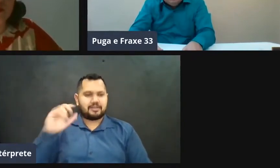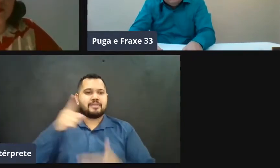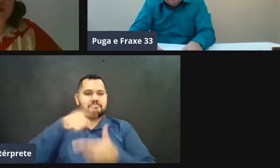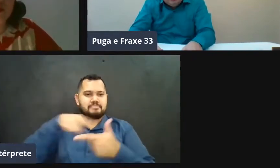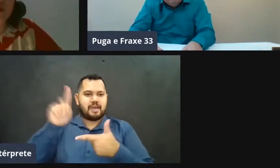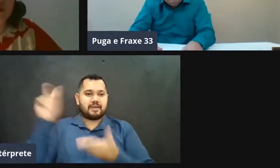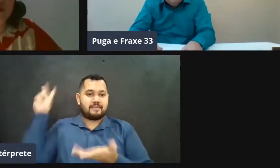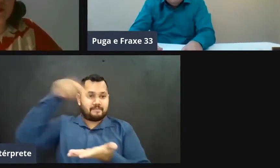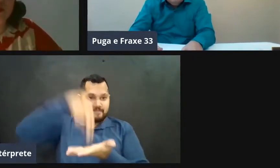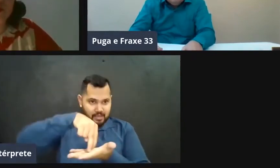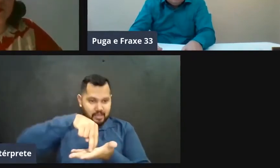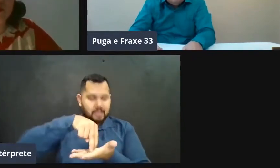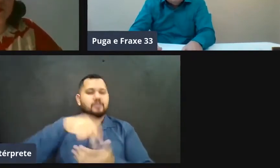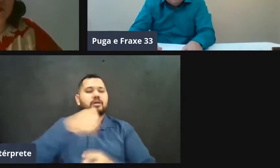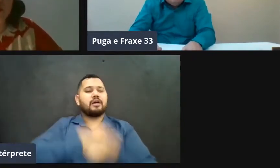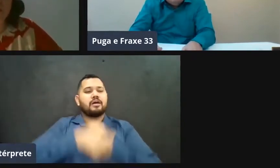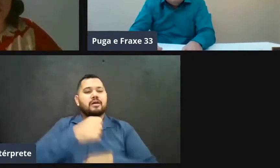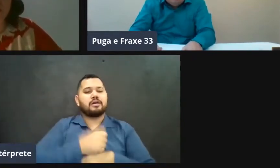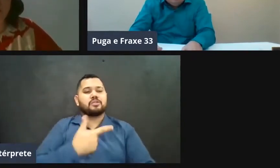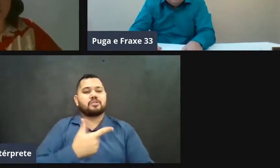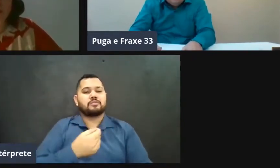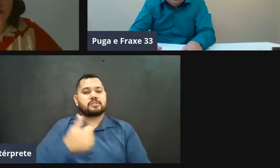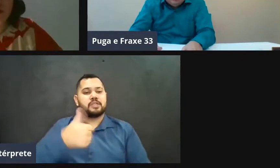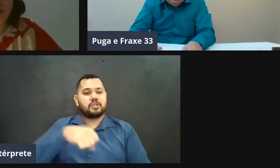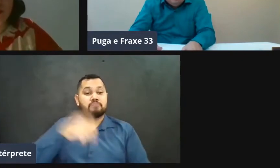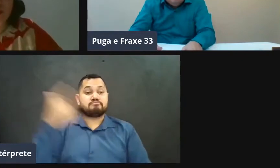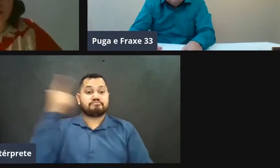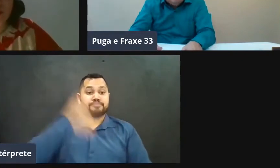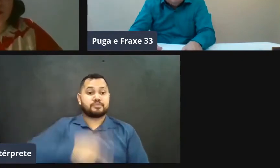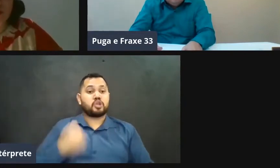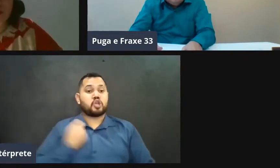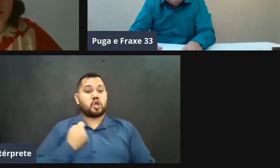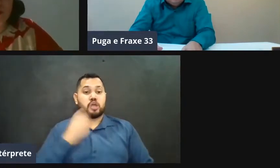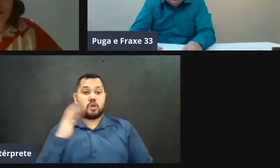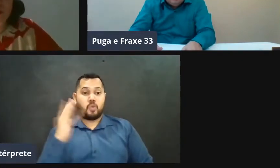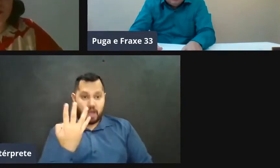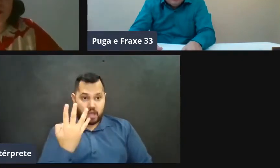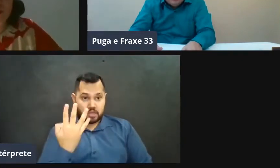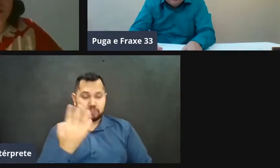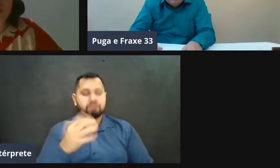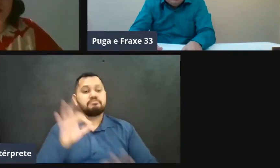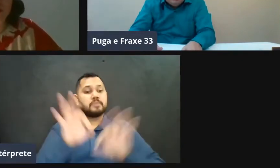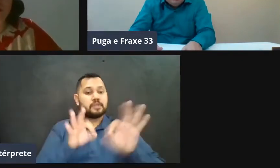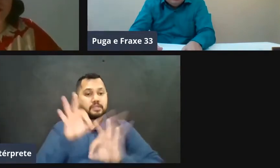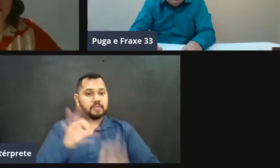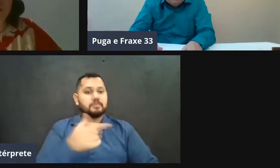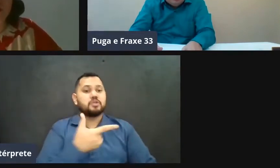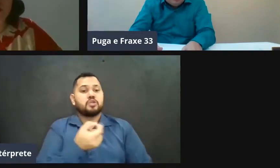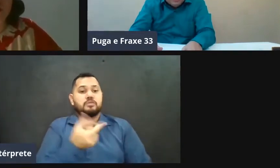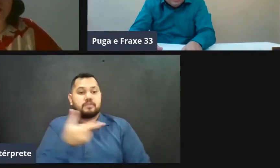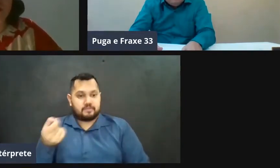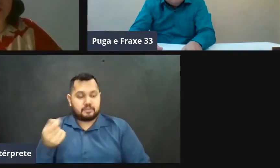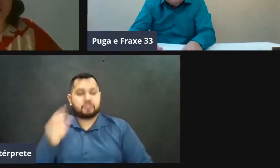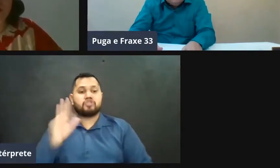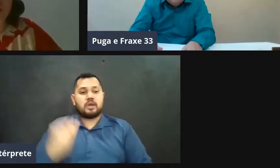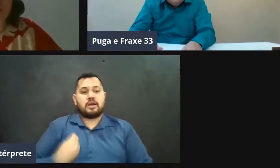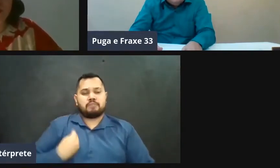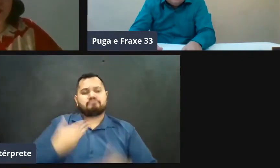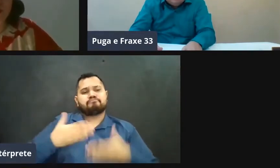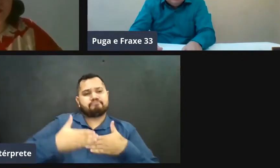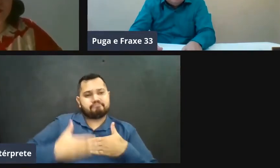4 em 2019, nós já estávamos com planejamento para 2020 para